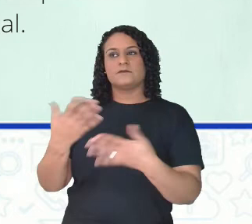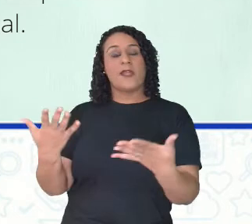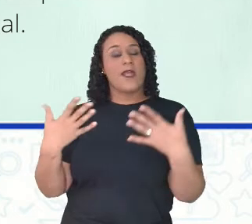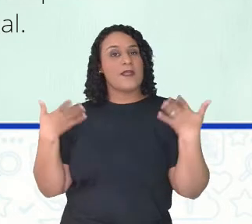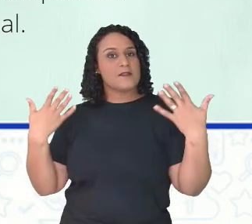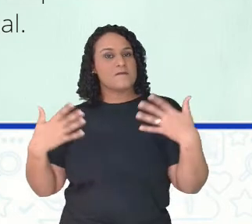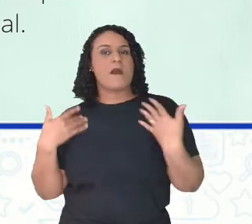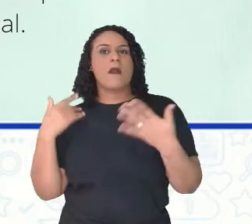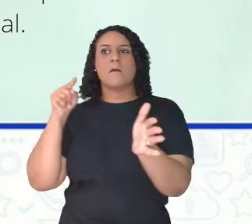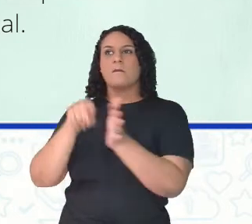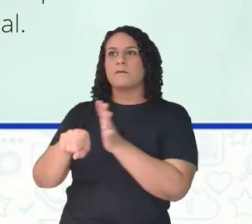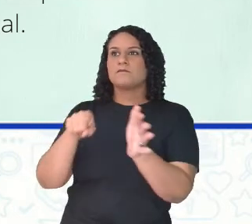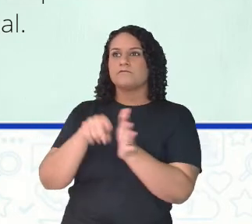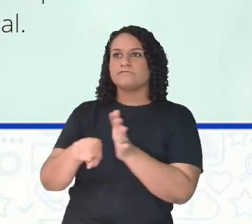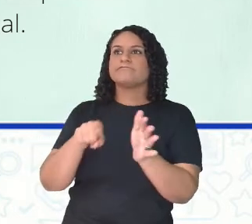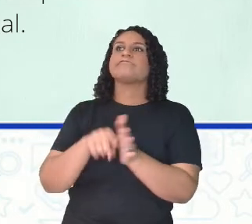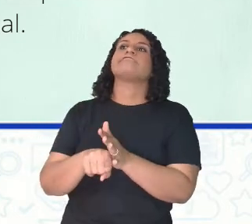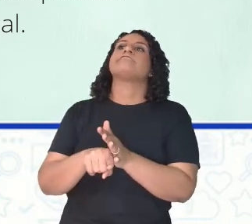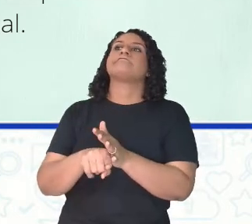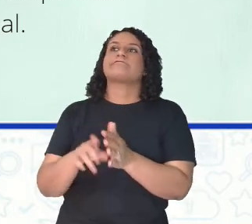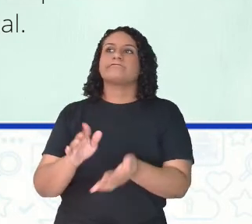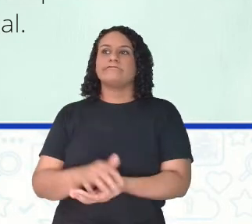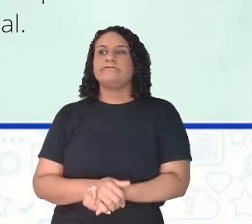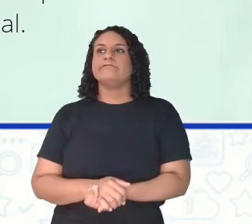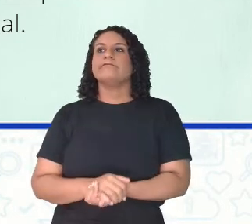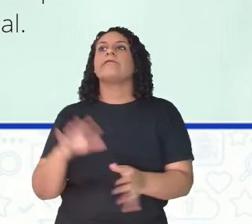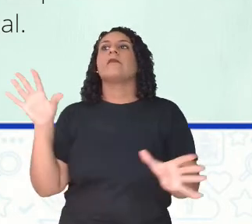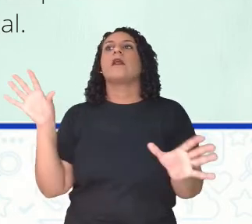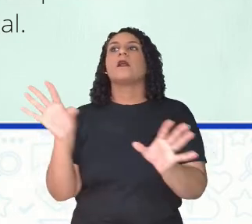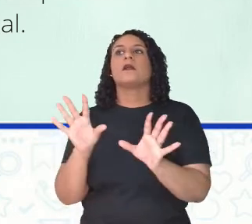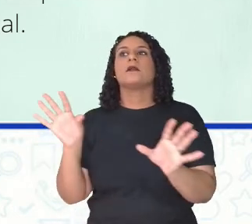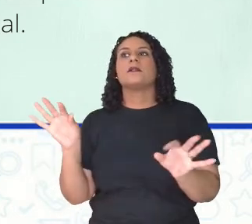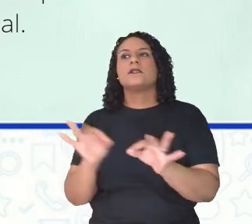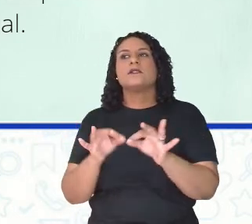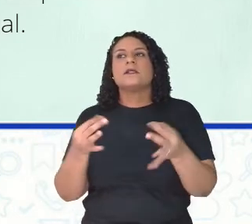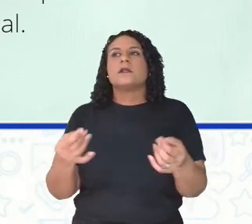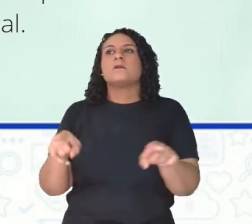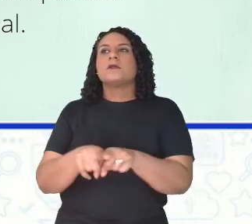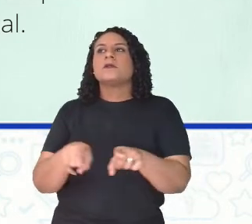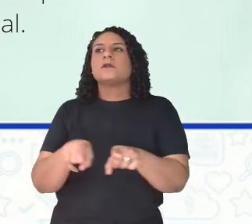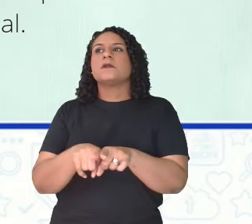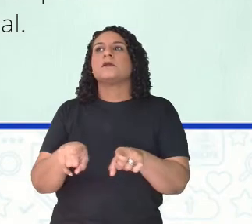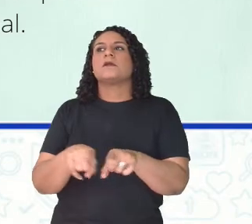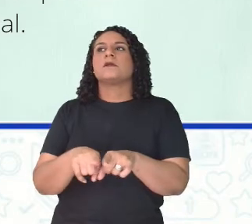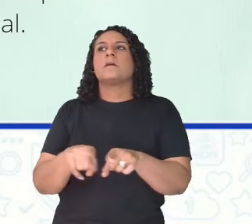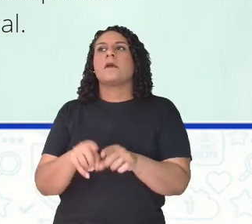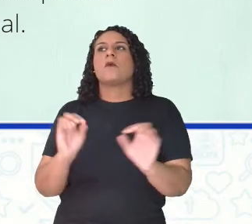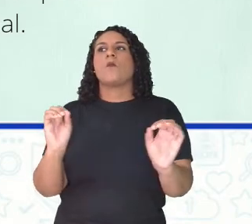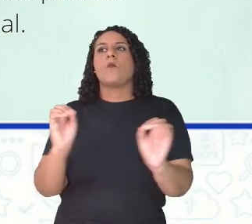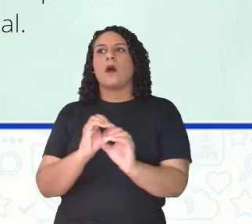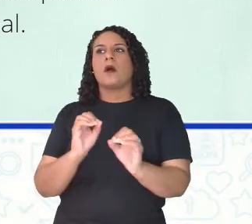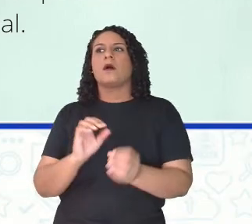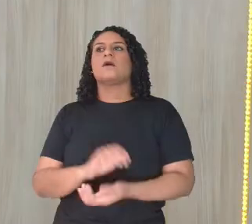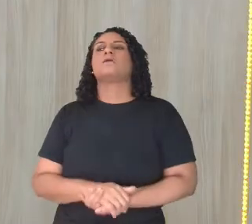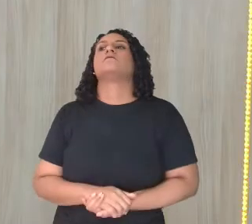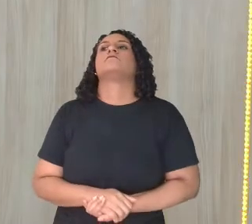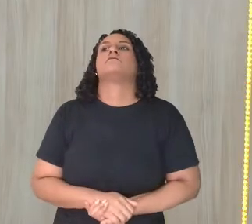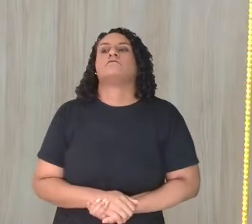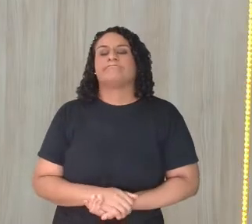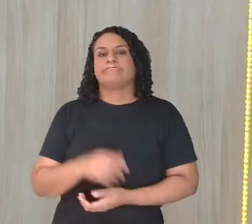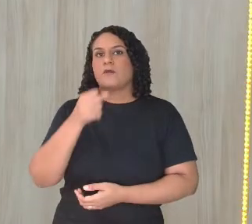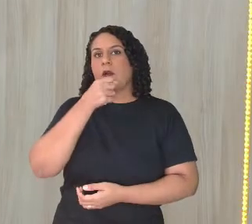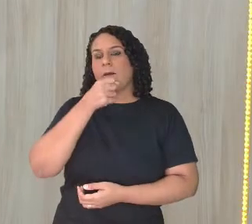novas perguntas, sínteses parciais, e, né, que for oportuno, dar a palavra ao público. Então, o moderador é muito